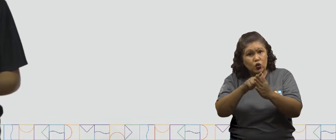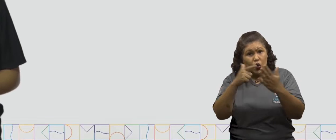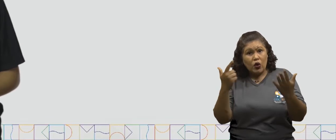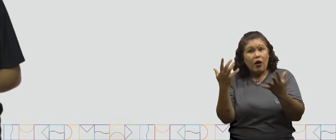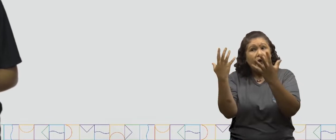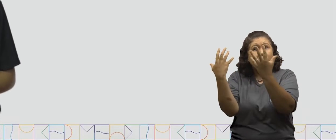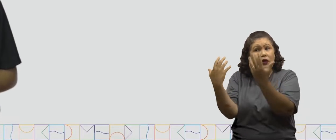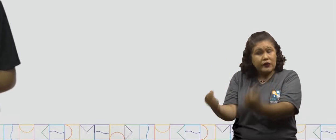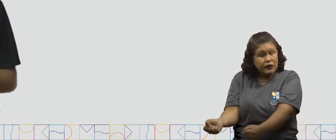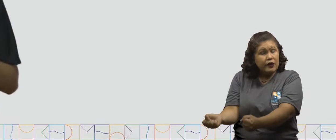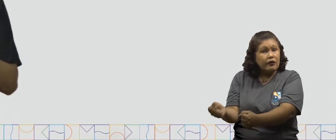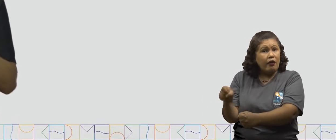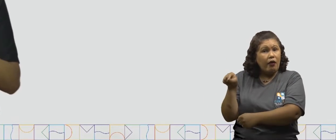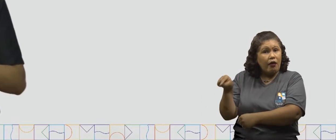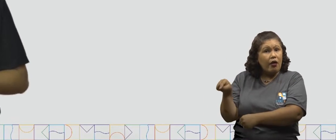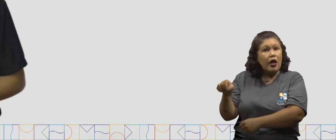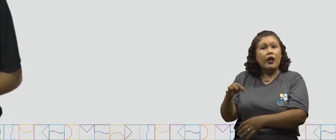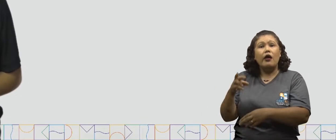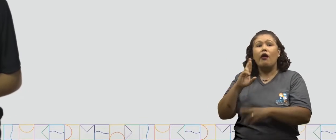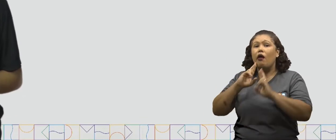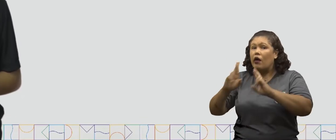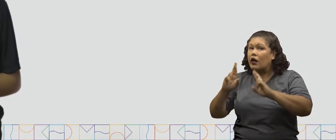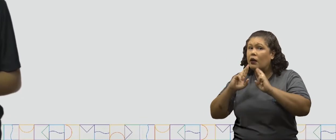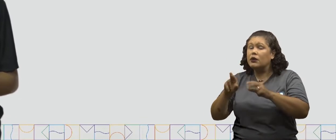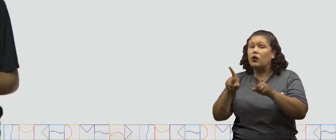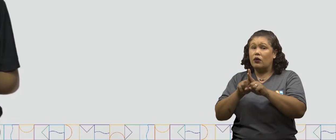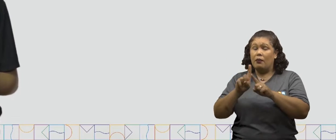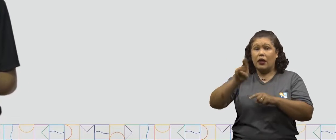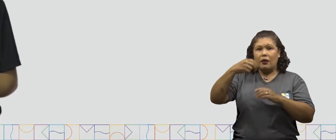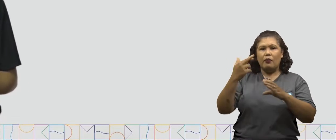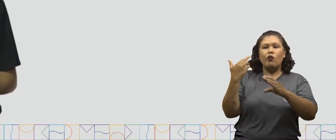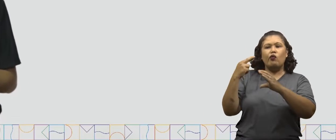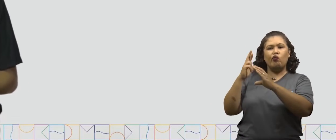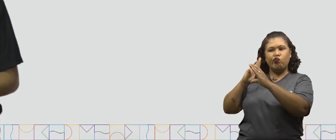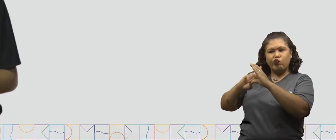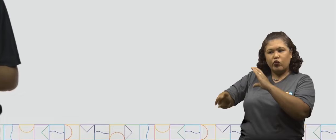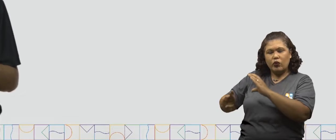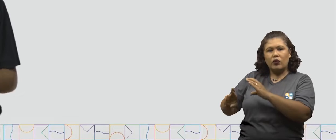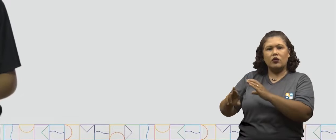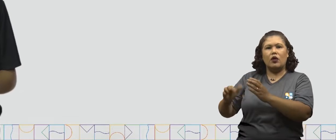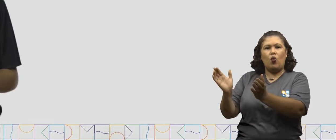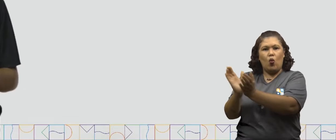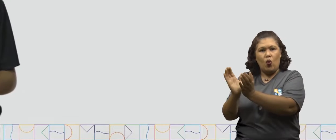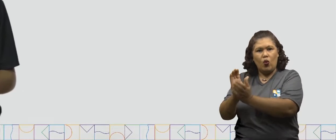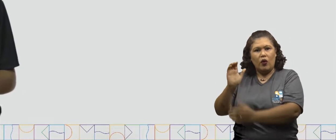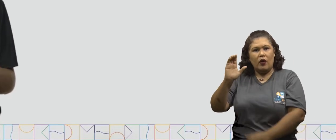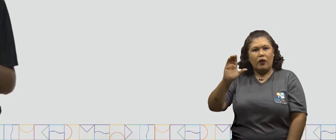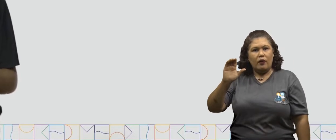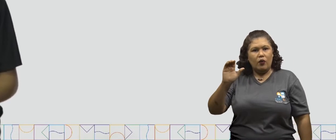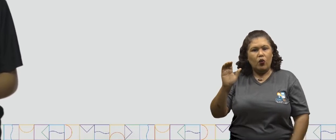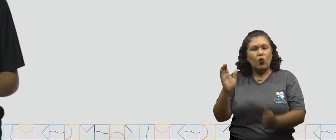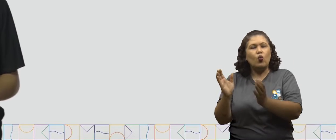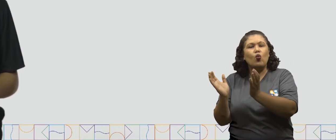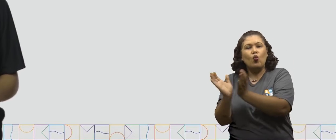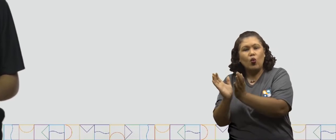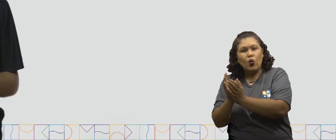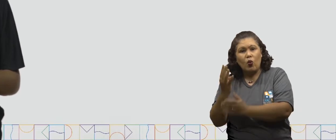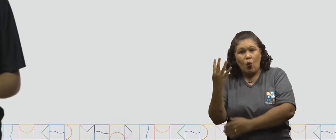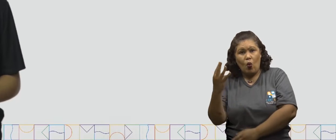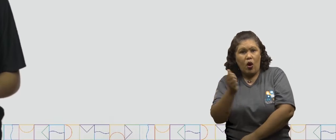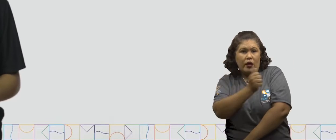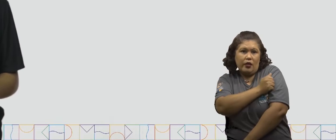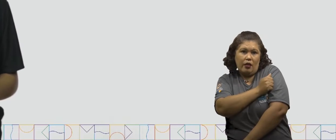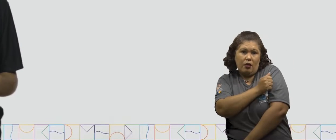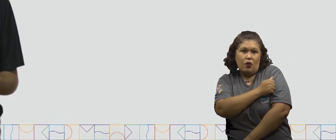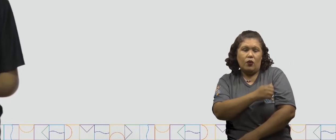aceitarem a sugestão de notícia e até mesmo responder à cartinha de leitor enviada pelo Carlos Frederico, a Ana Luísa,